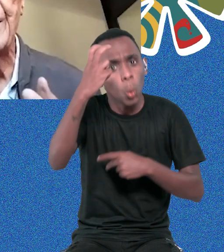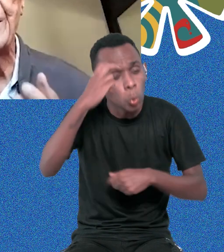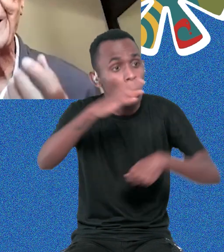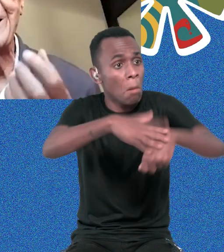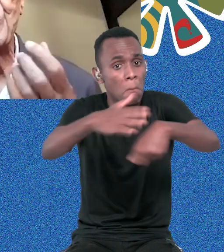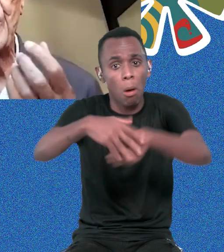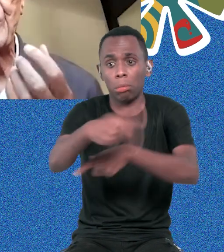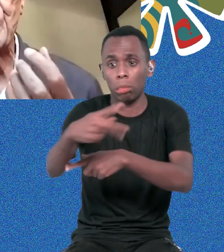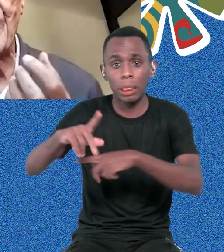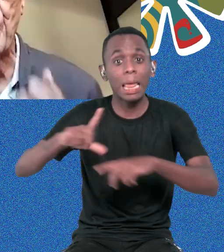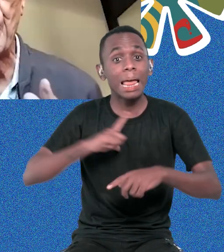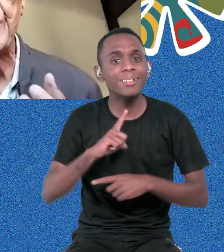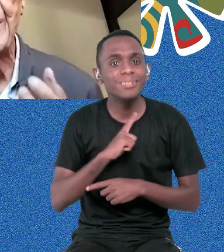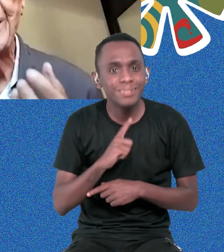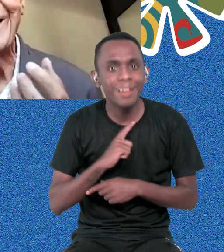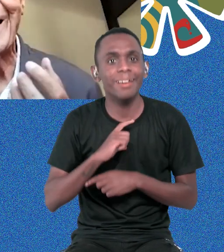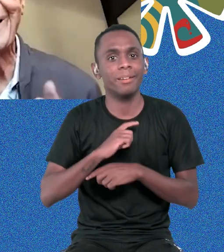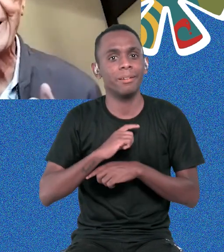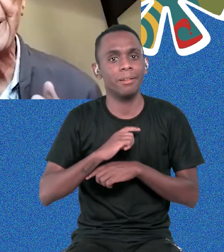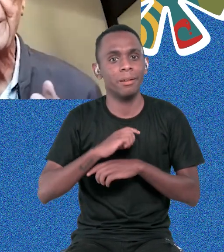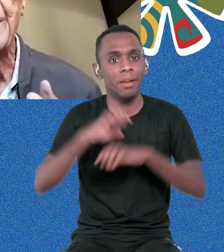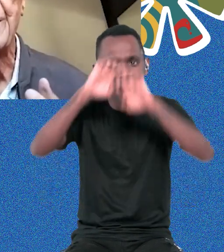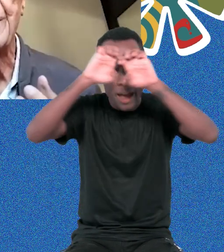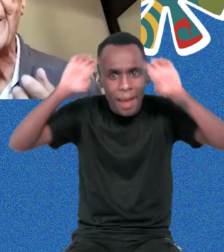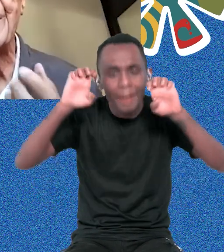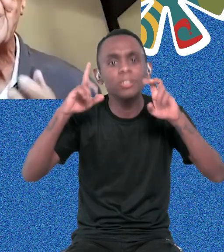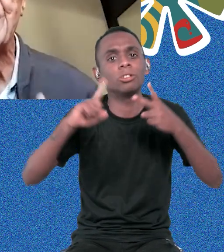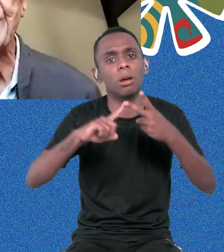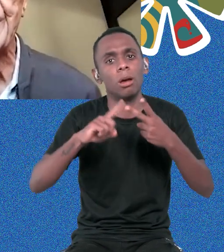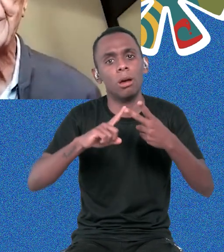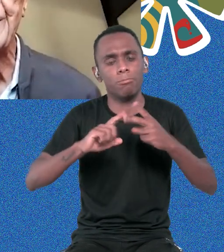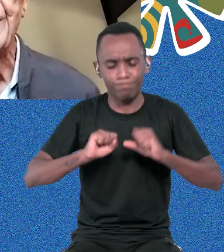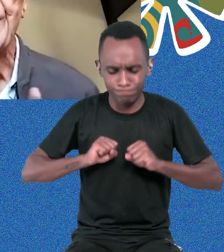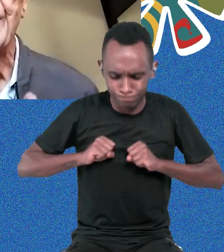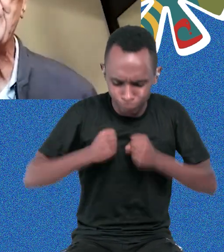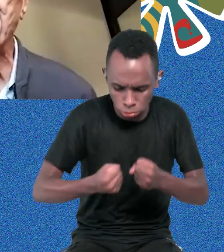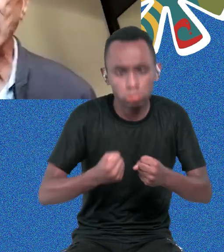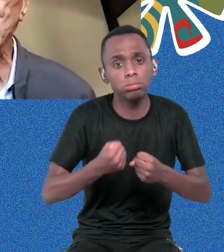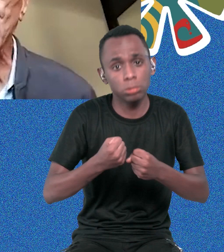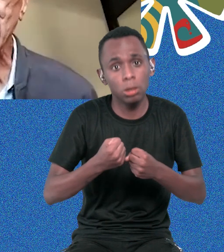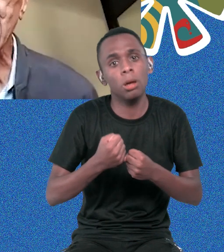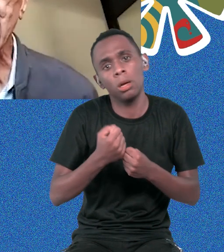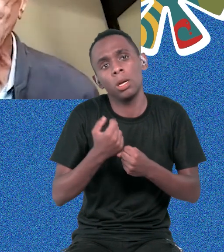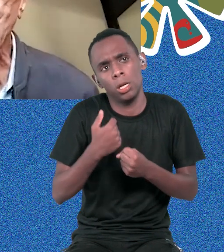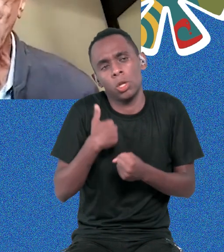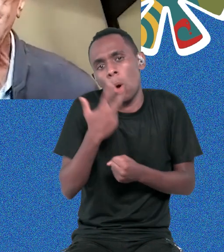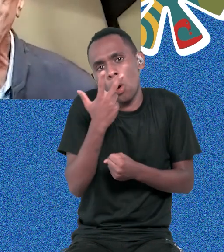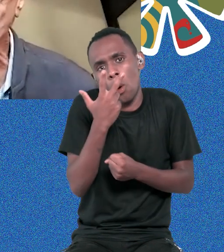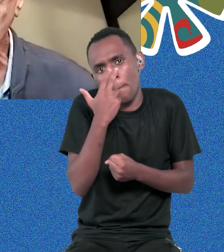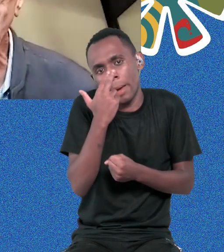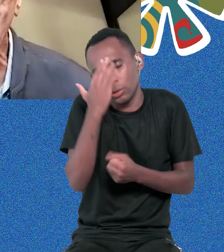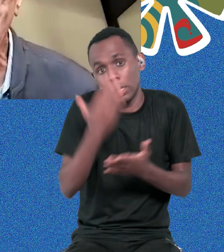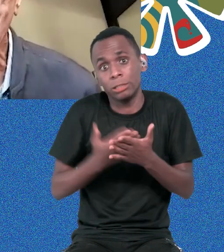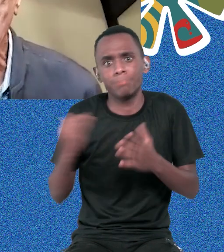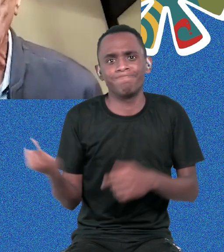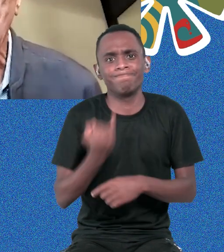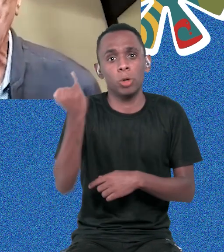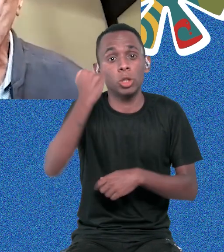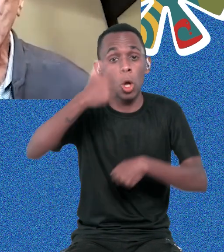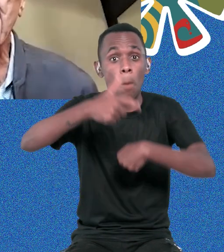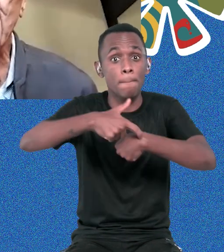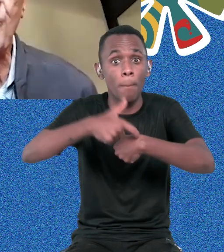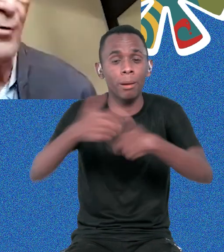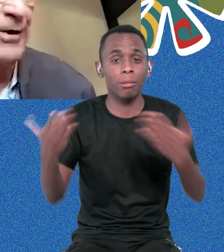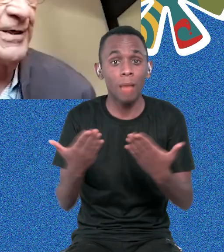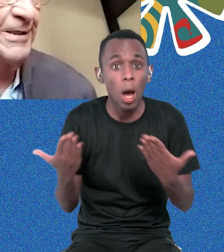culturais, de serem sujeitos de valores, de ética, de resistências. Este ponto, já digo, me parece fundamental